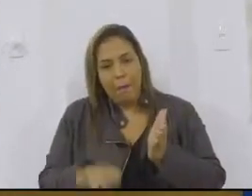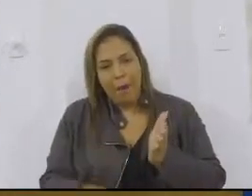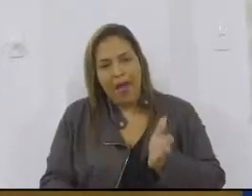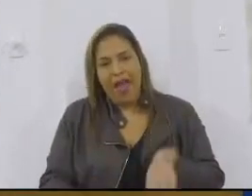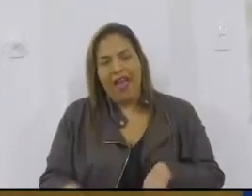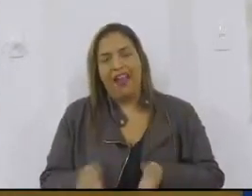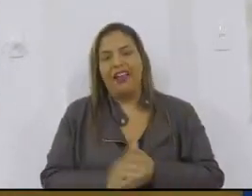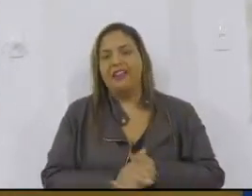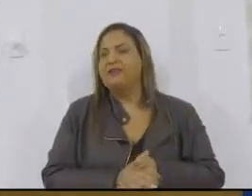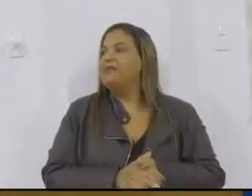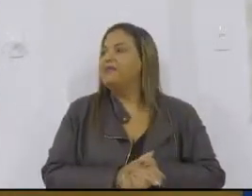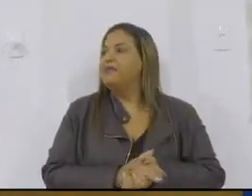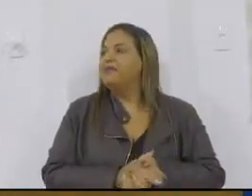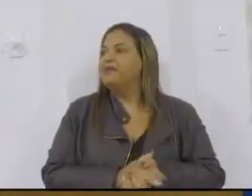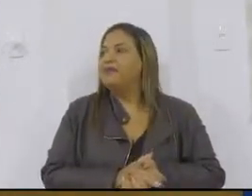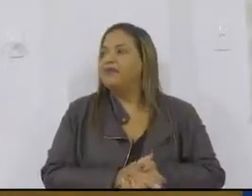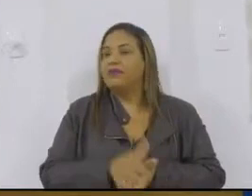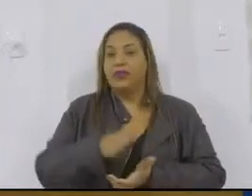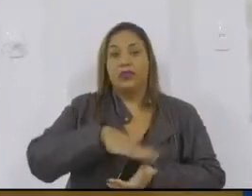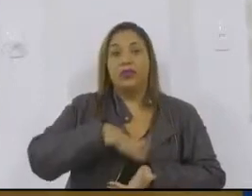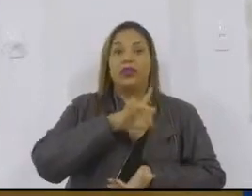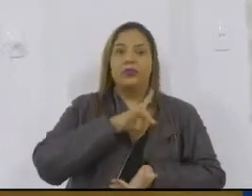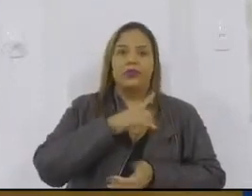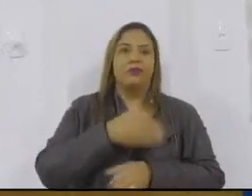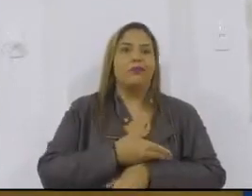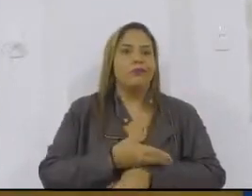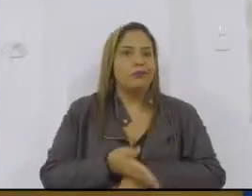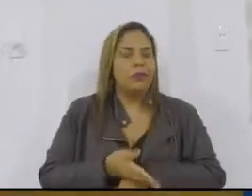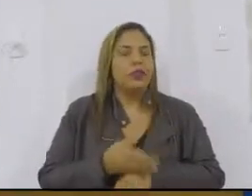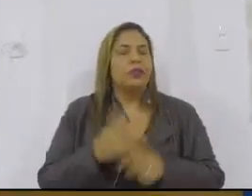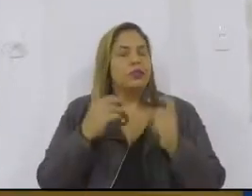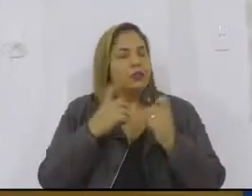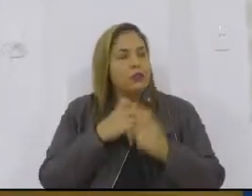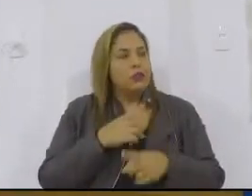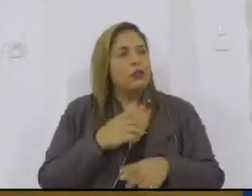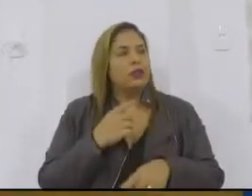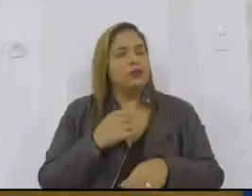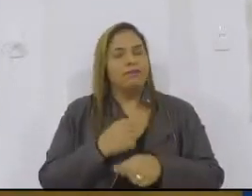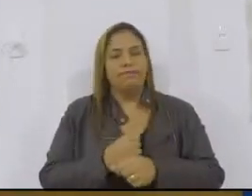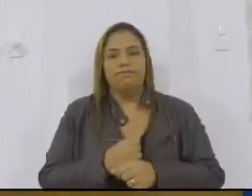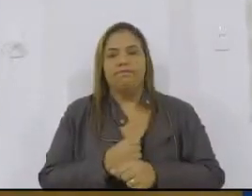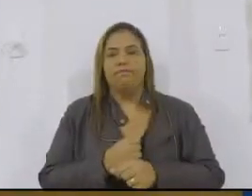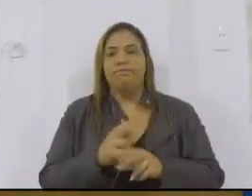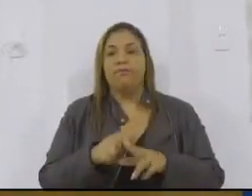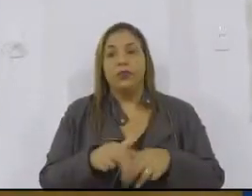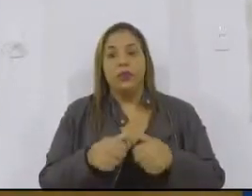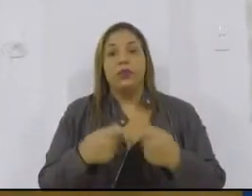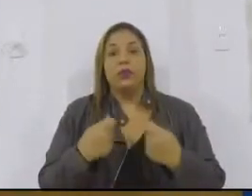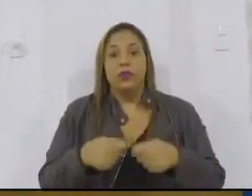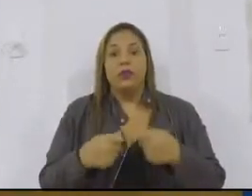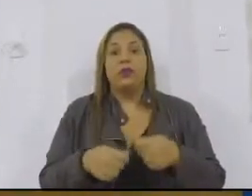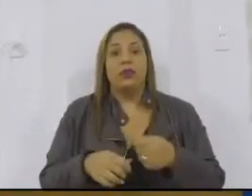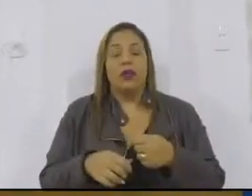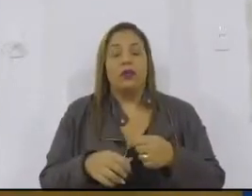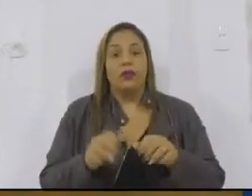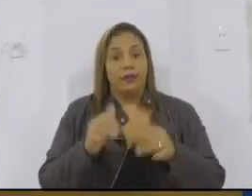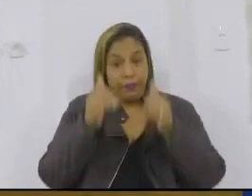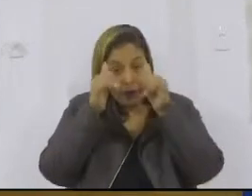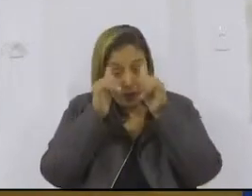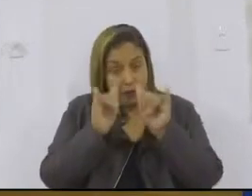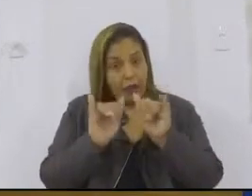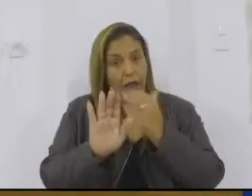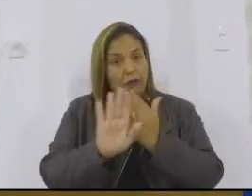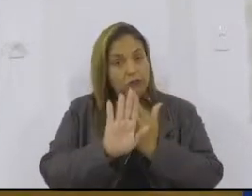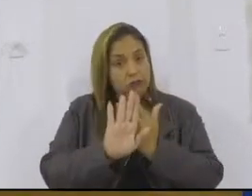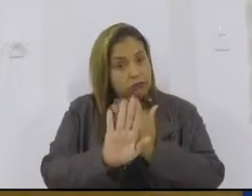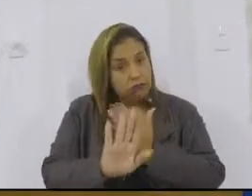gente passou por um momento aí mais drástico da pandemia, por isso precisávamos restringir o acesso